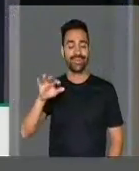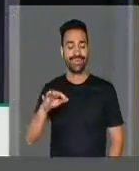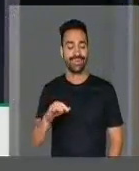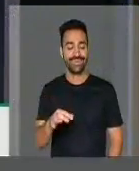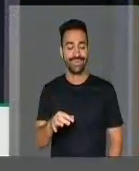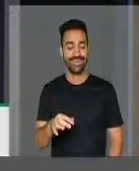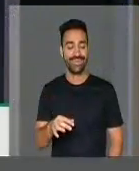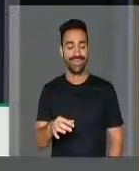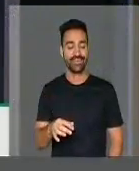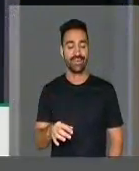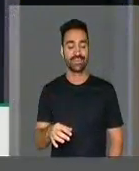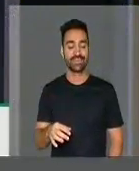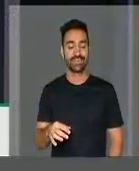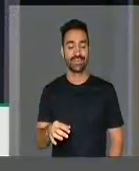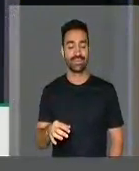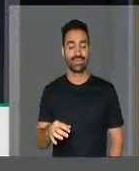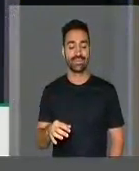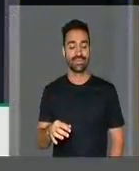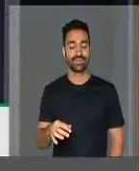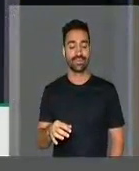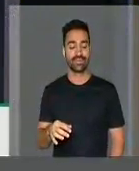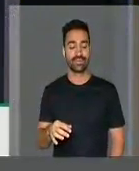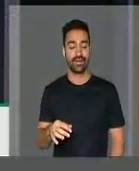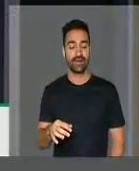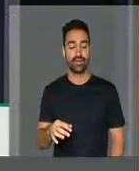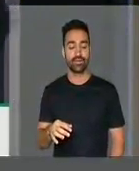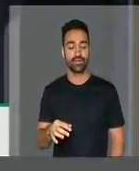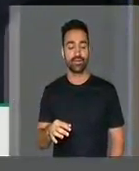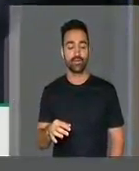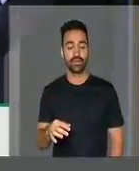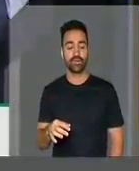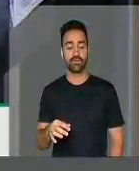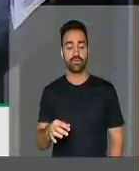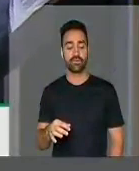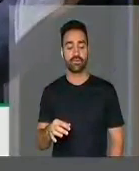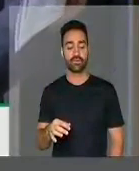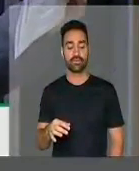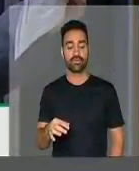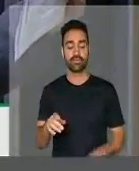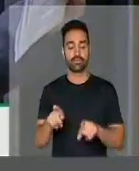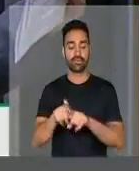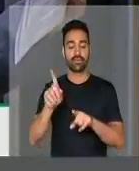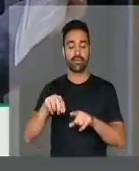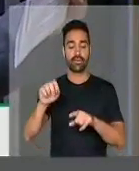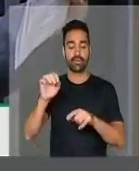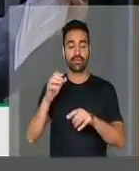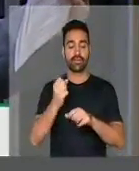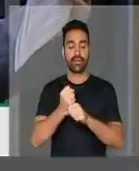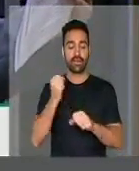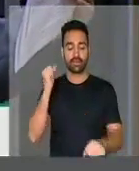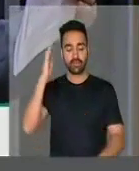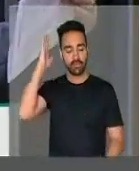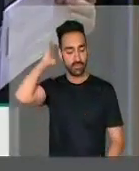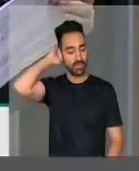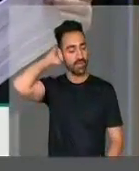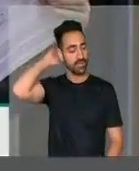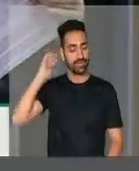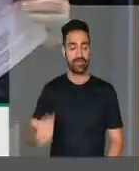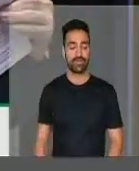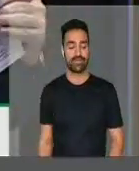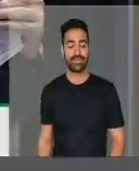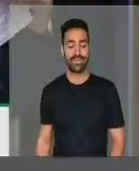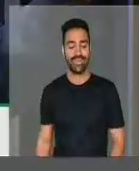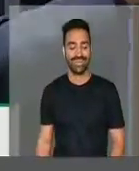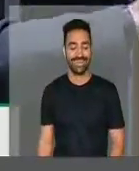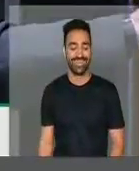menos esses 9 estados que compõem o que era o Grão-Pará, não é? Então,